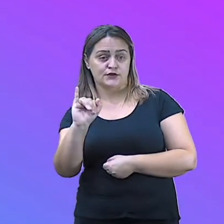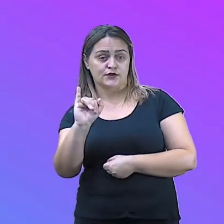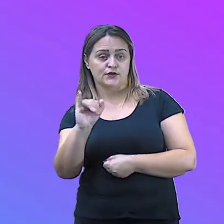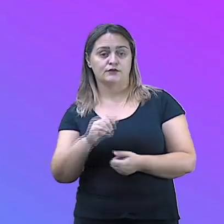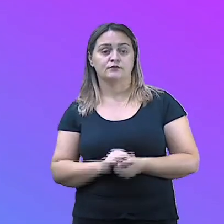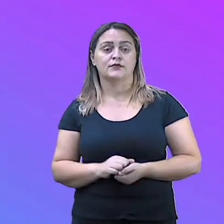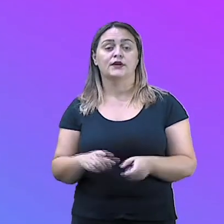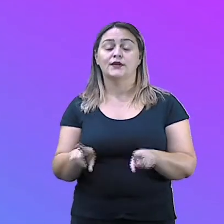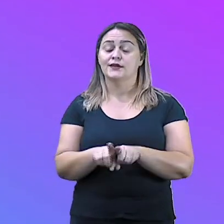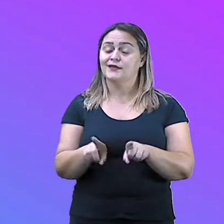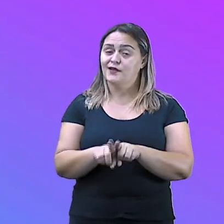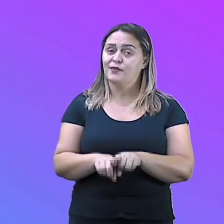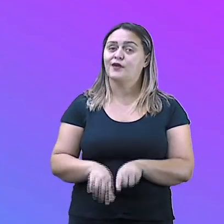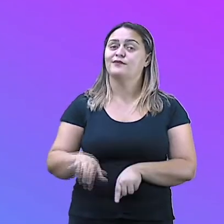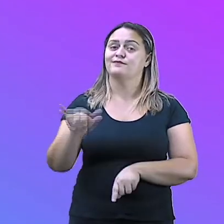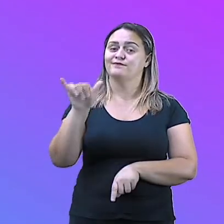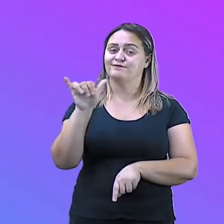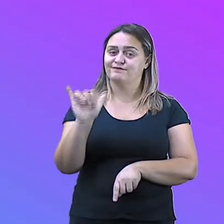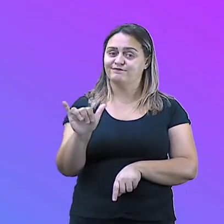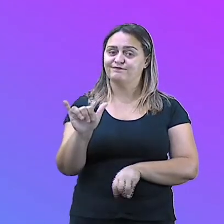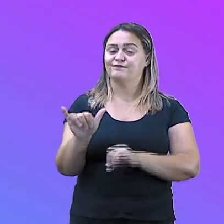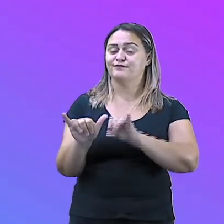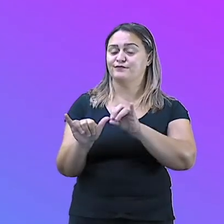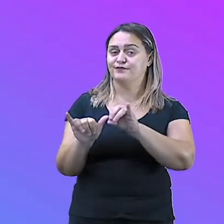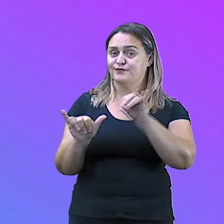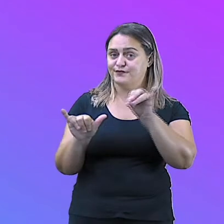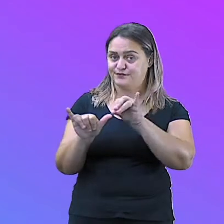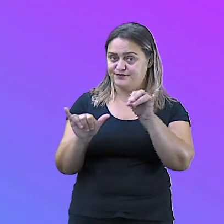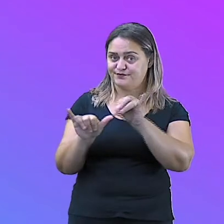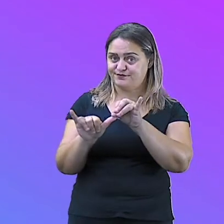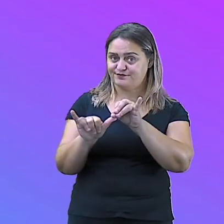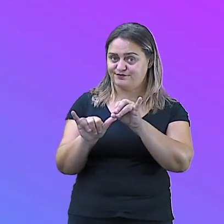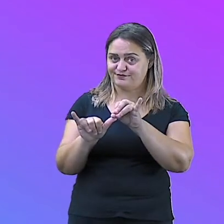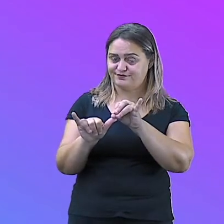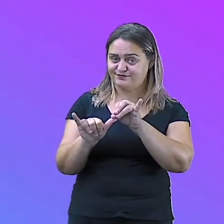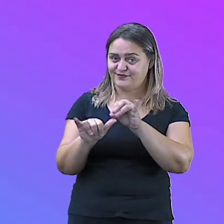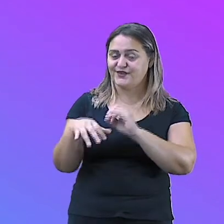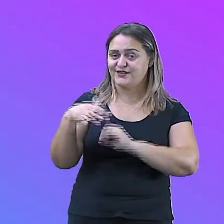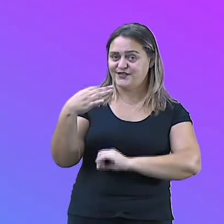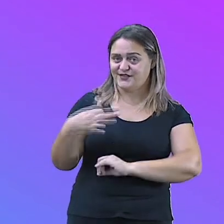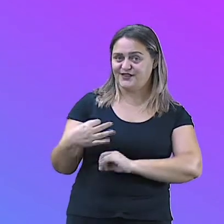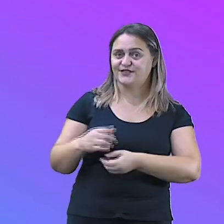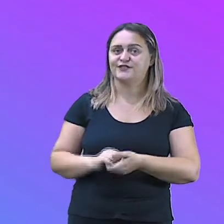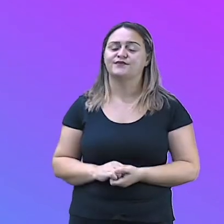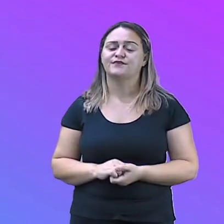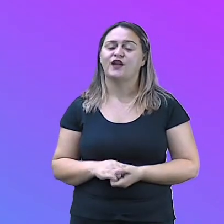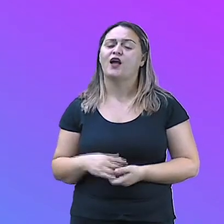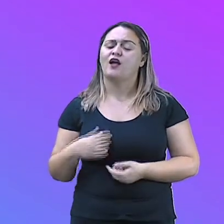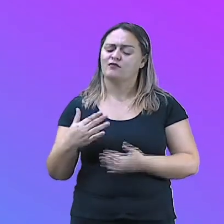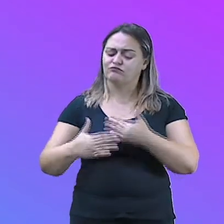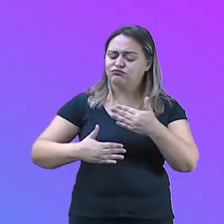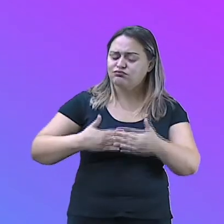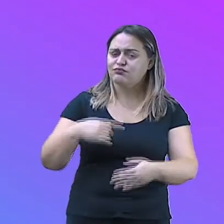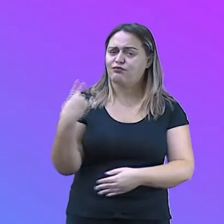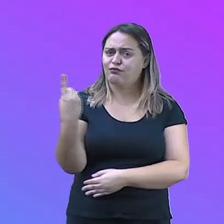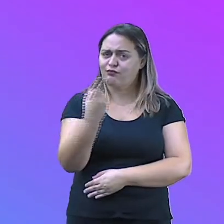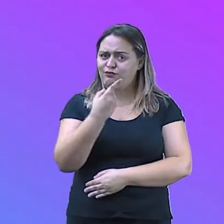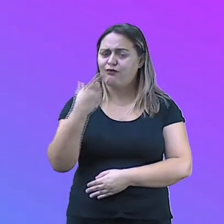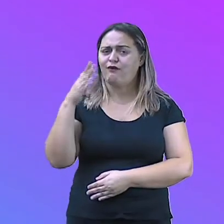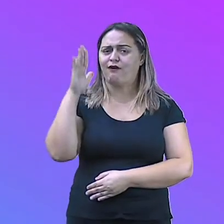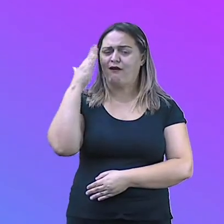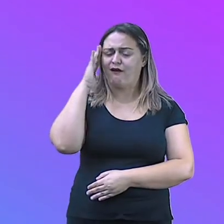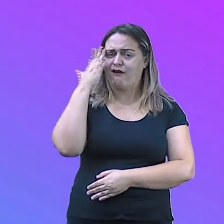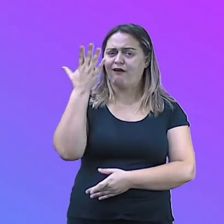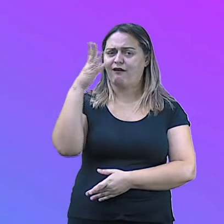é OI. Bom, essas abreviações elas vão ficar mais familiarizadas, de acordo com que nós vamos fazer aqui